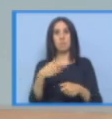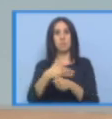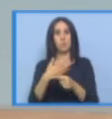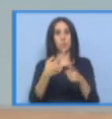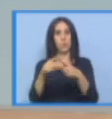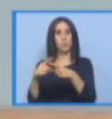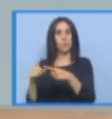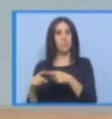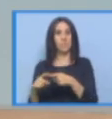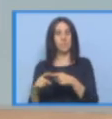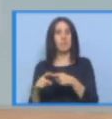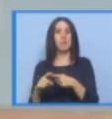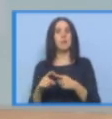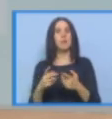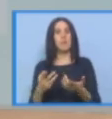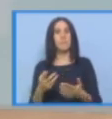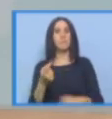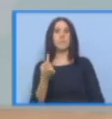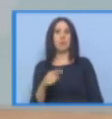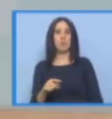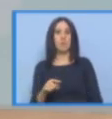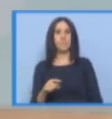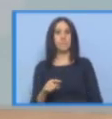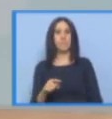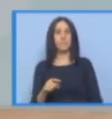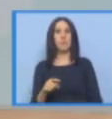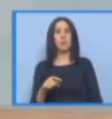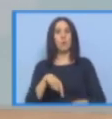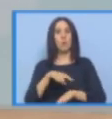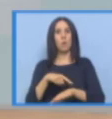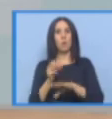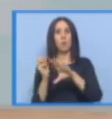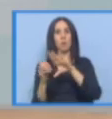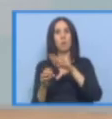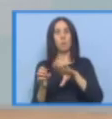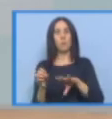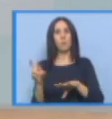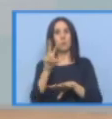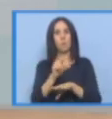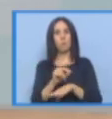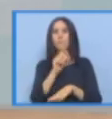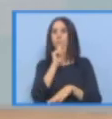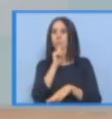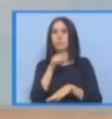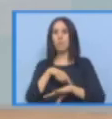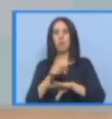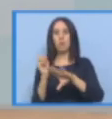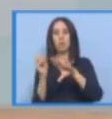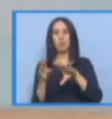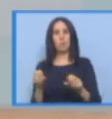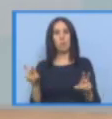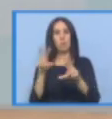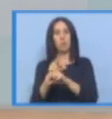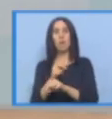setores. Há novos bancos de horas, a possibilidade de haver novos bancos de horas